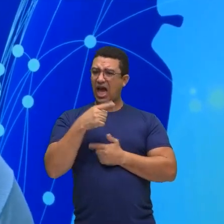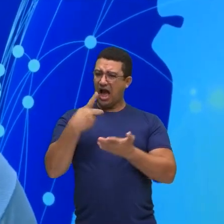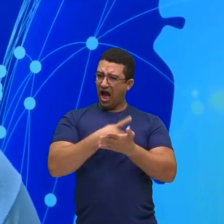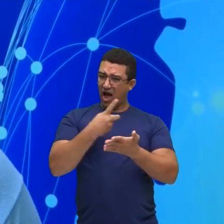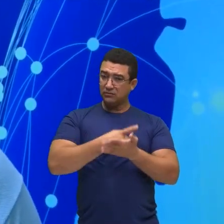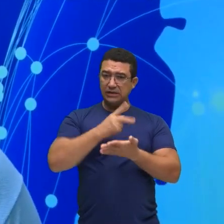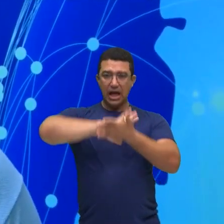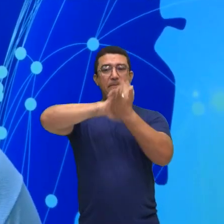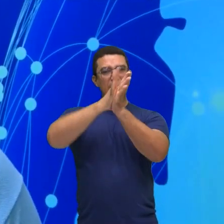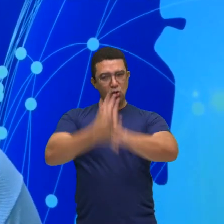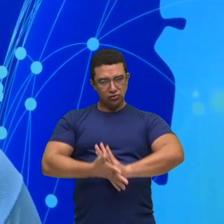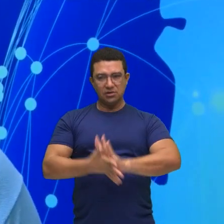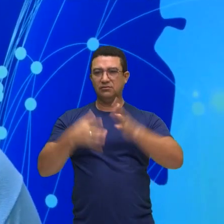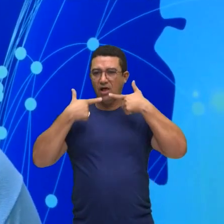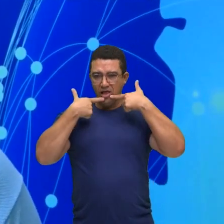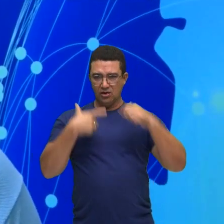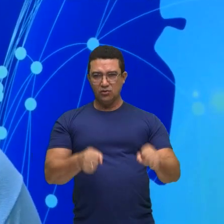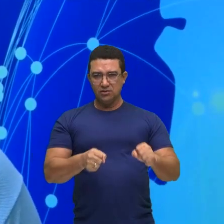linguístico.